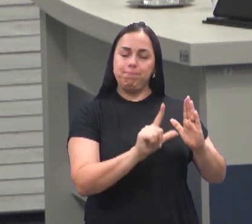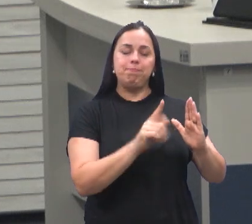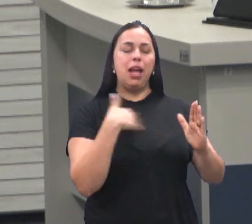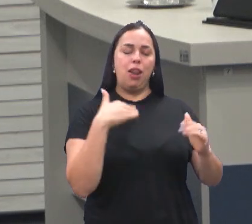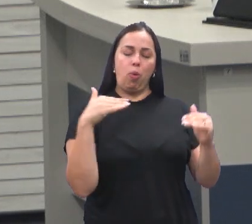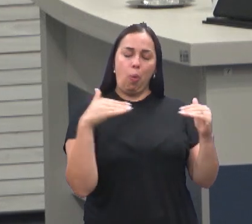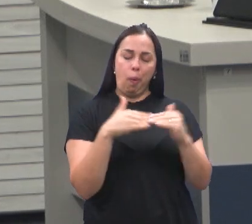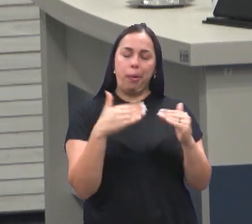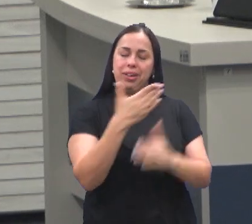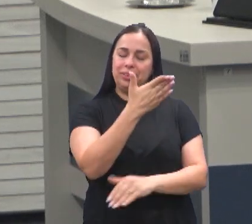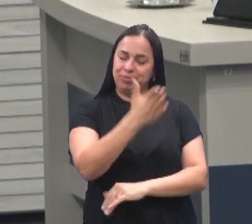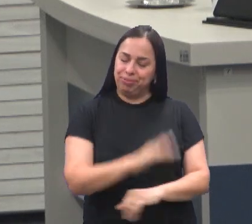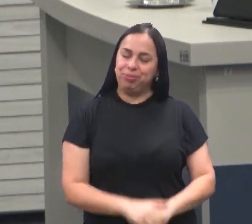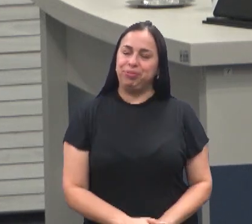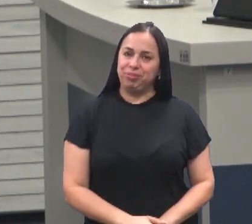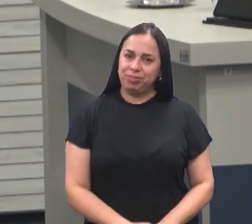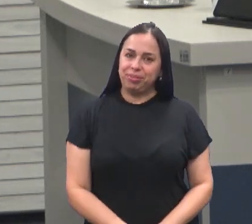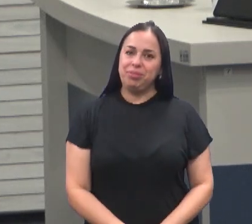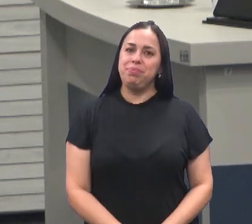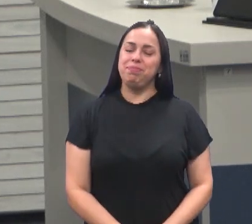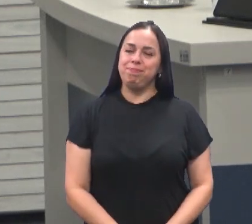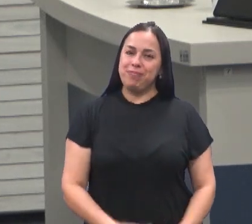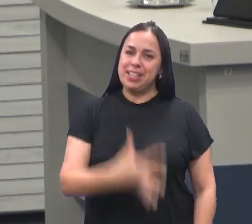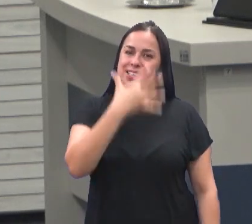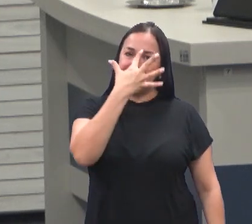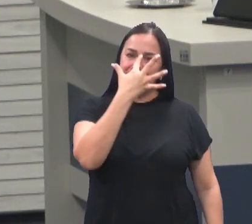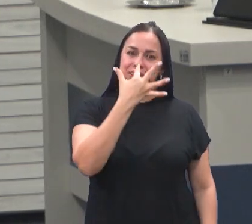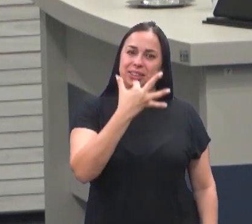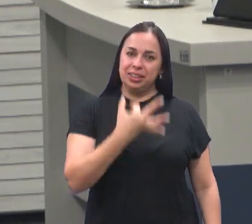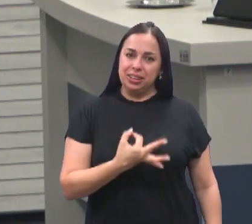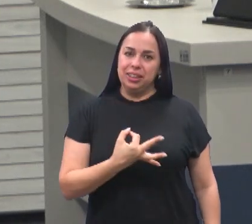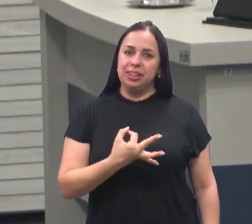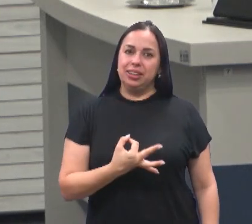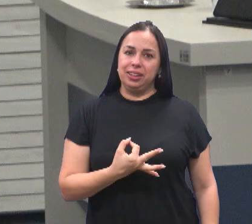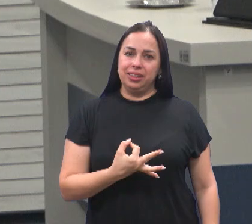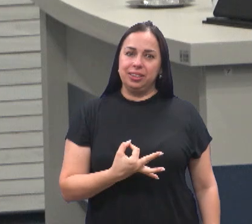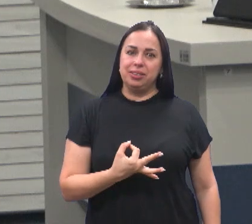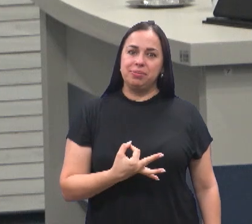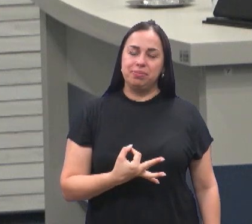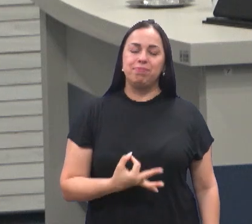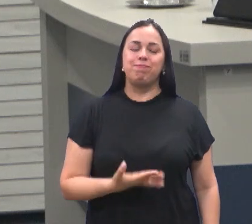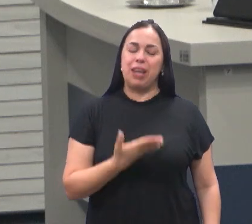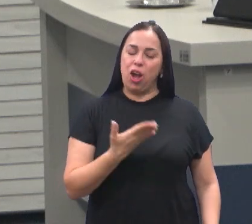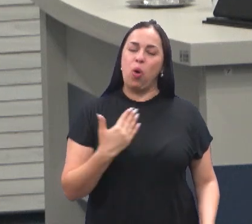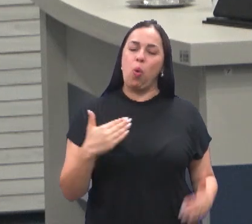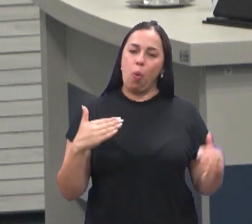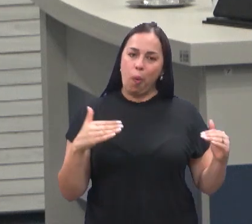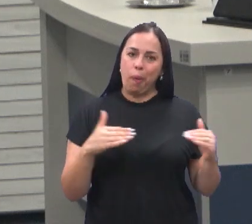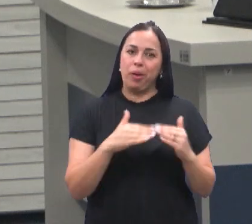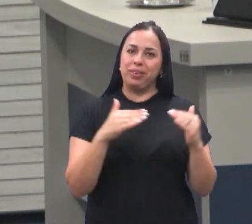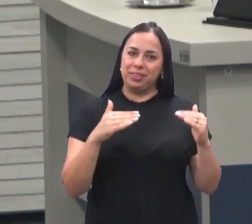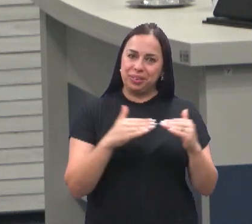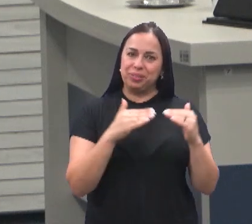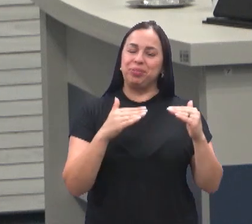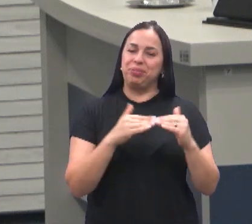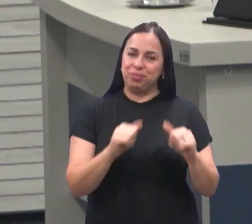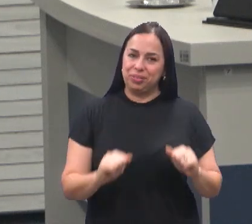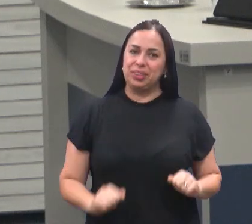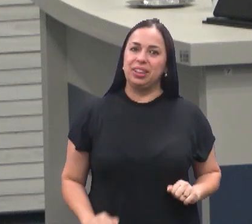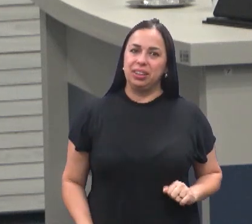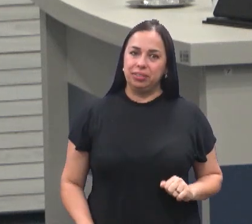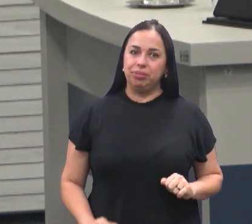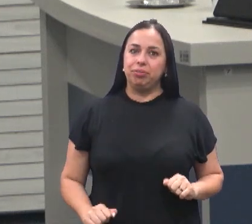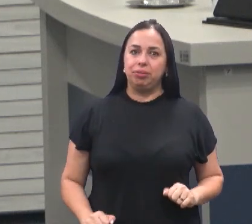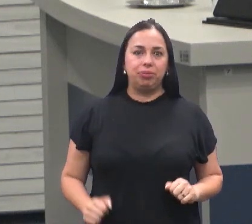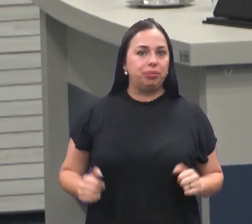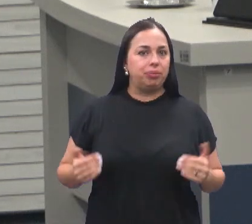né? Sem dúvida, nesse ponto eu concordo do começo ao fim.